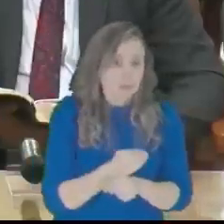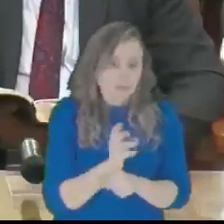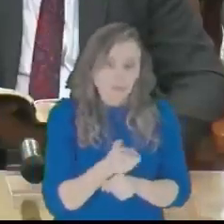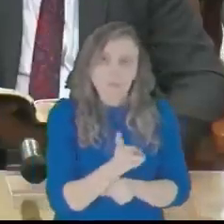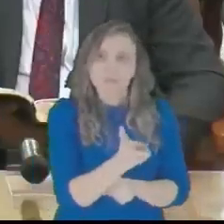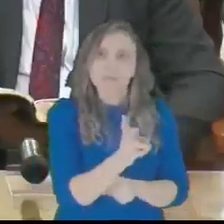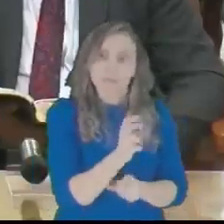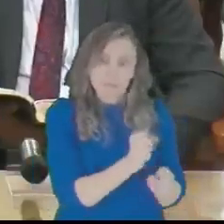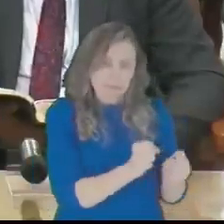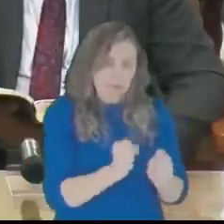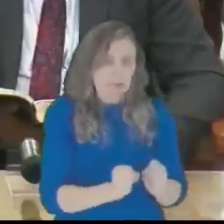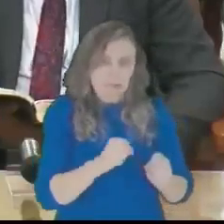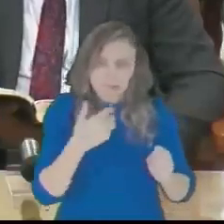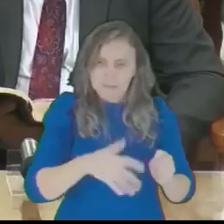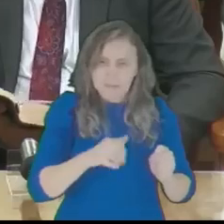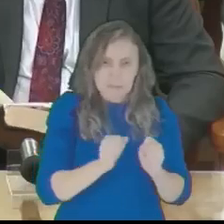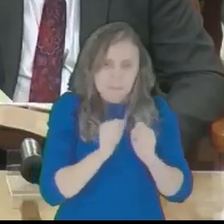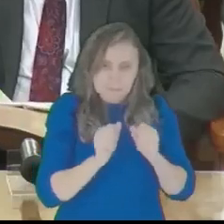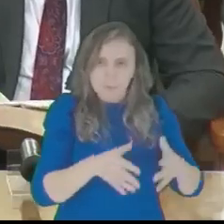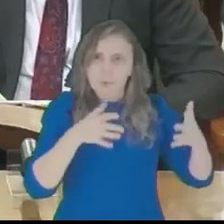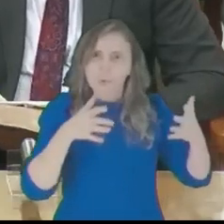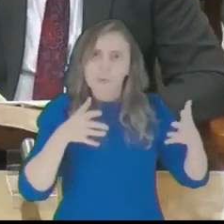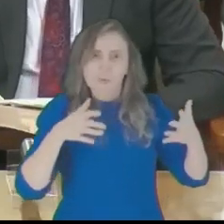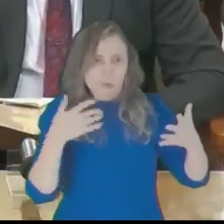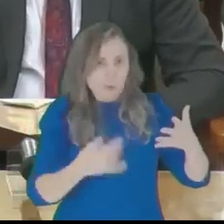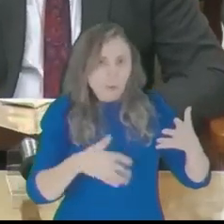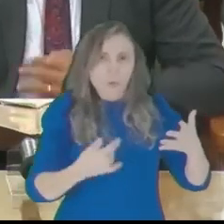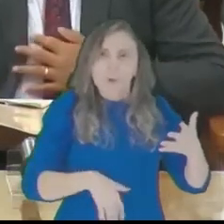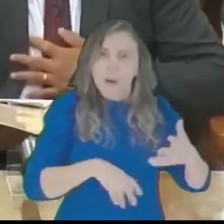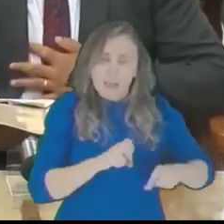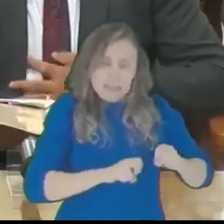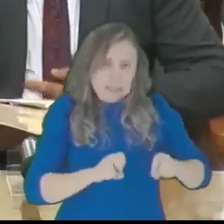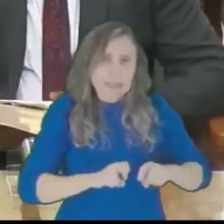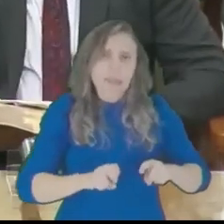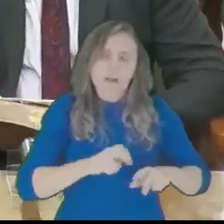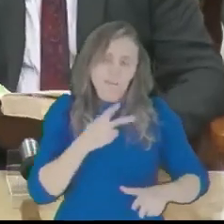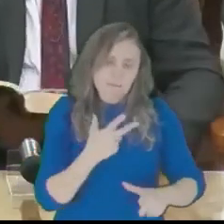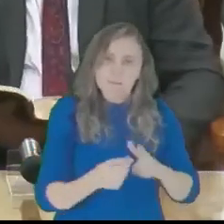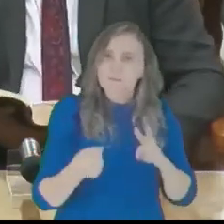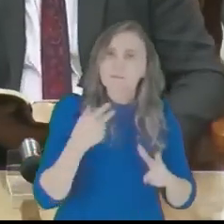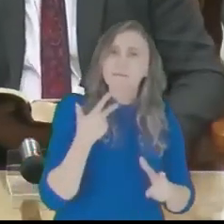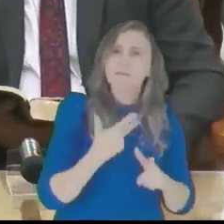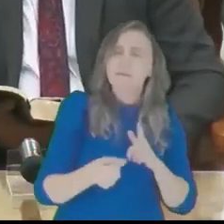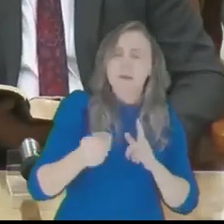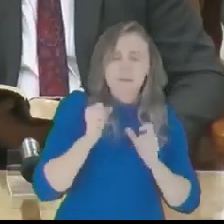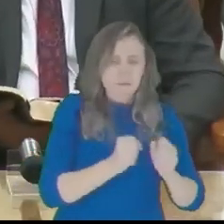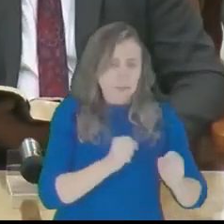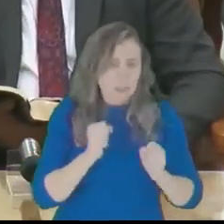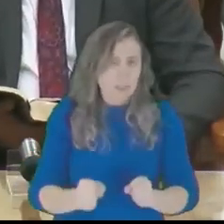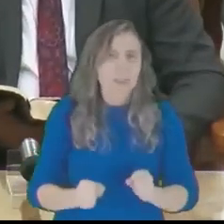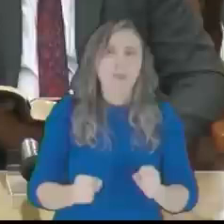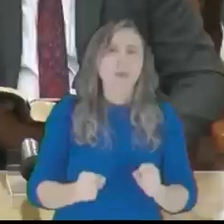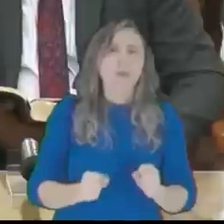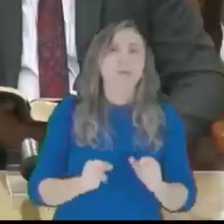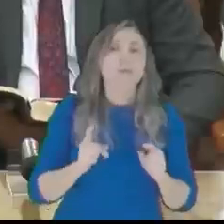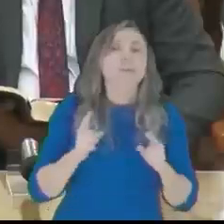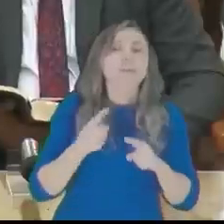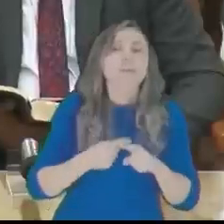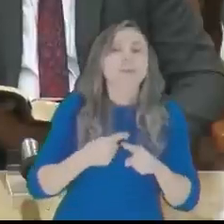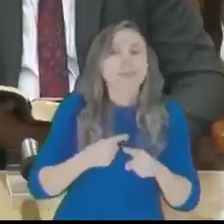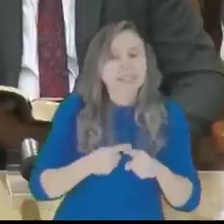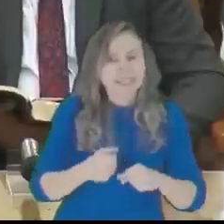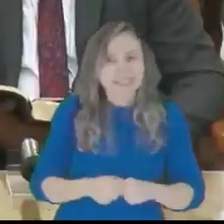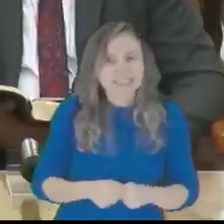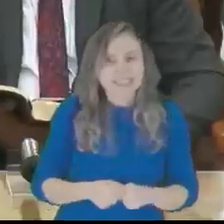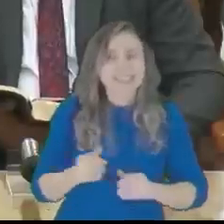Por que foi que Jesus continuou curando, expulsando o demônio, vencendo o poder, a majestade e a glória? Por que foi que